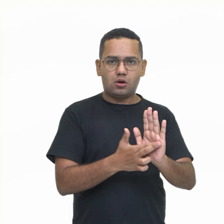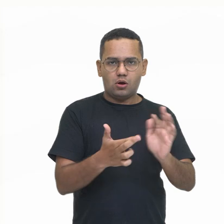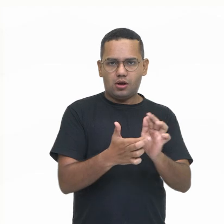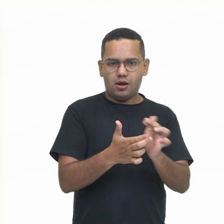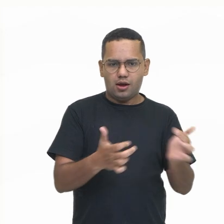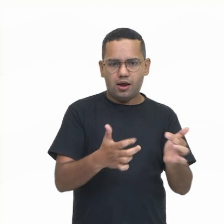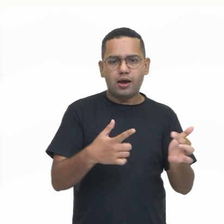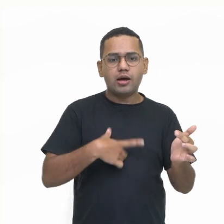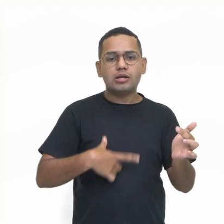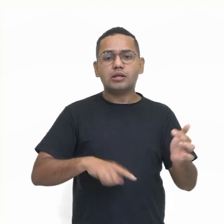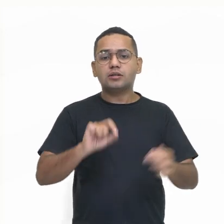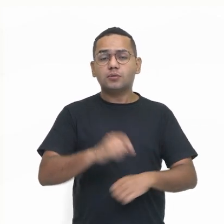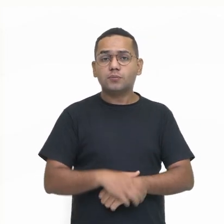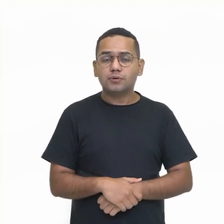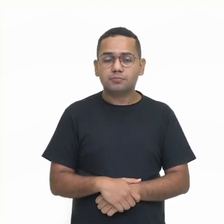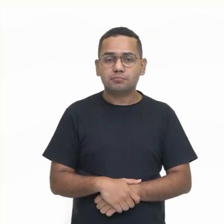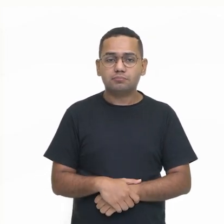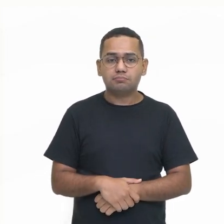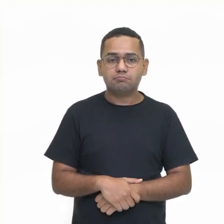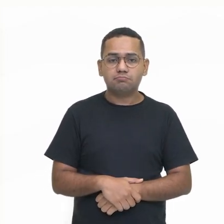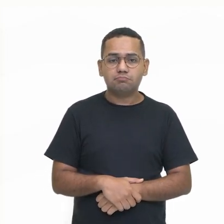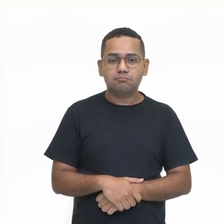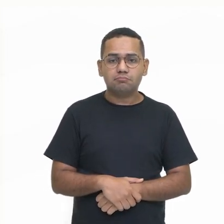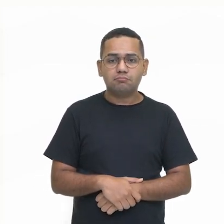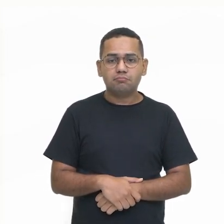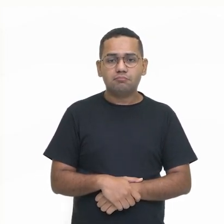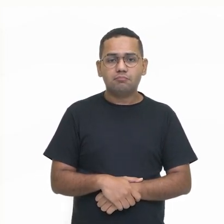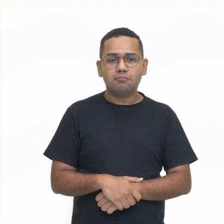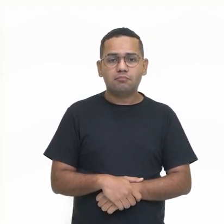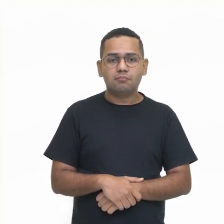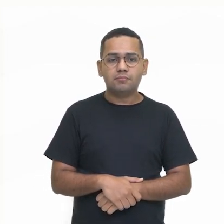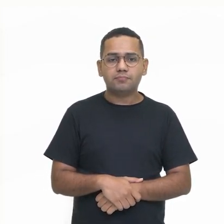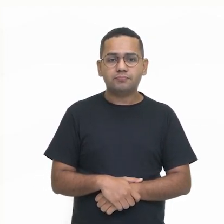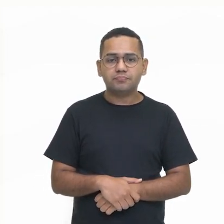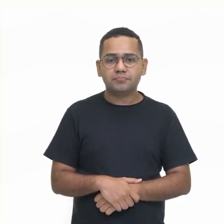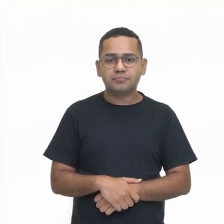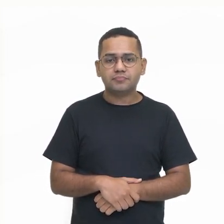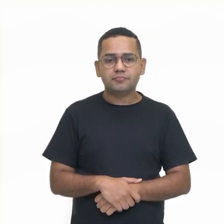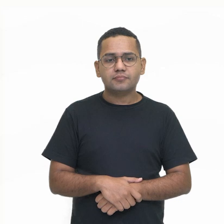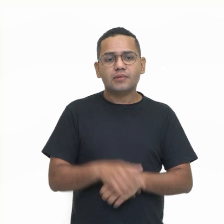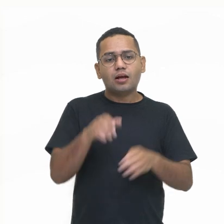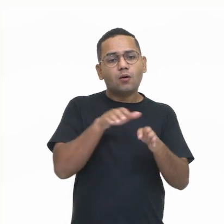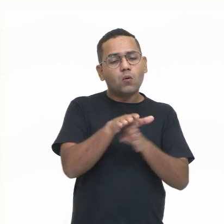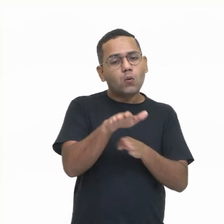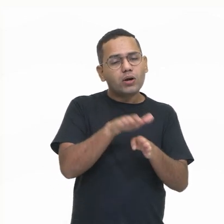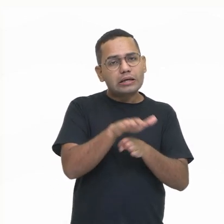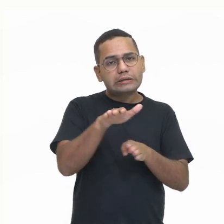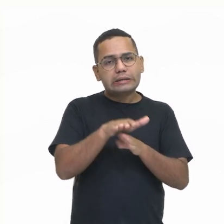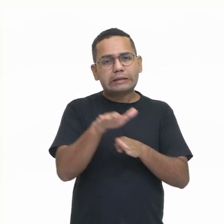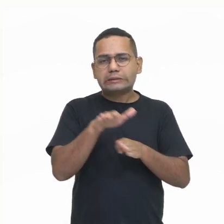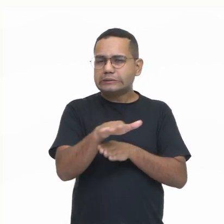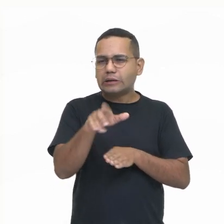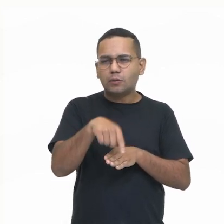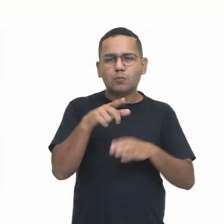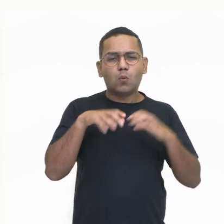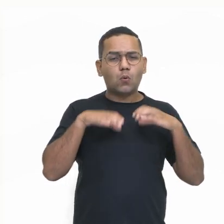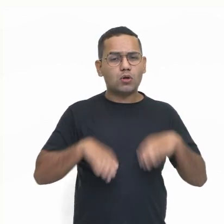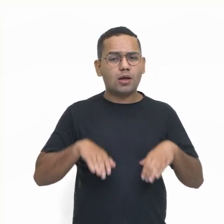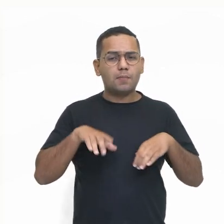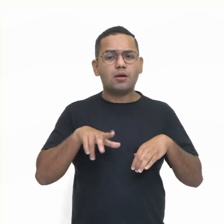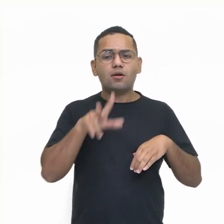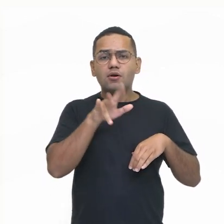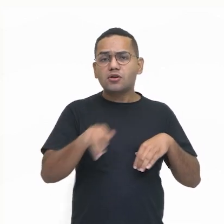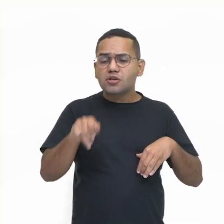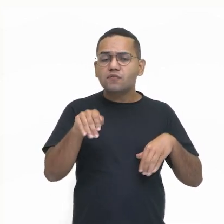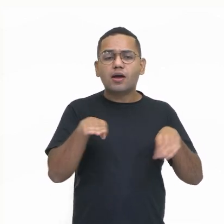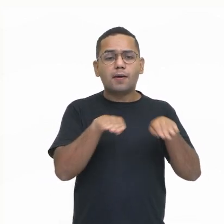de poder disciplinar, tá? Que vai se tornar hegemônico nesta sociedade moderna e,